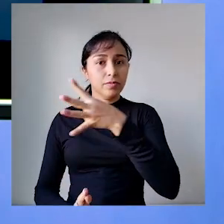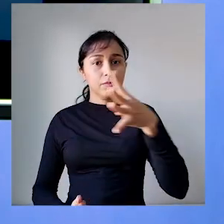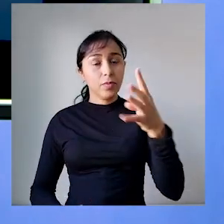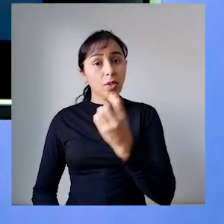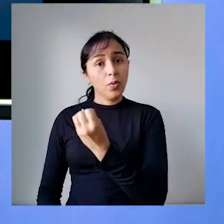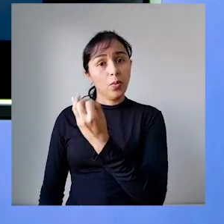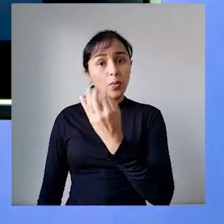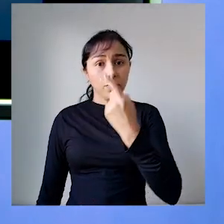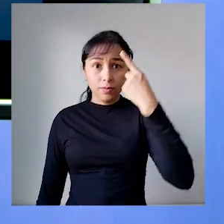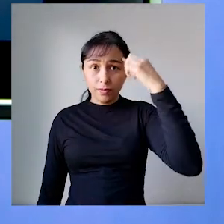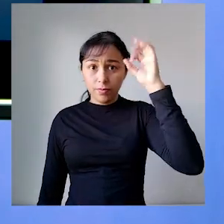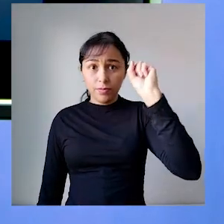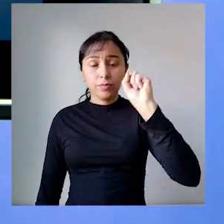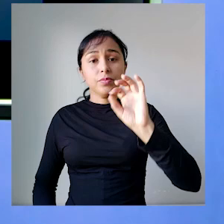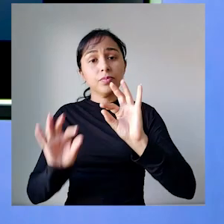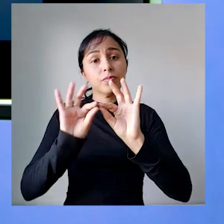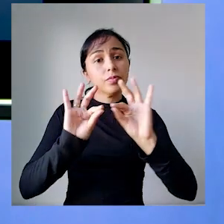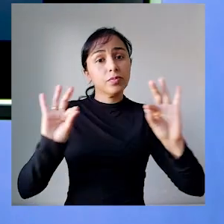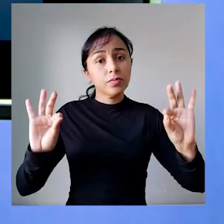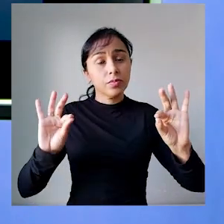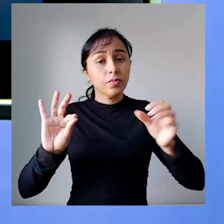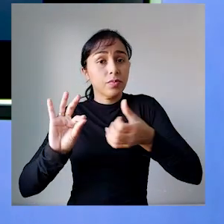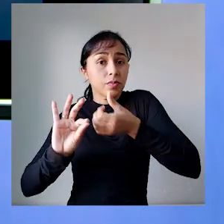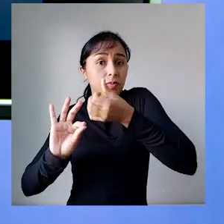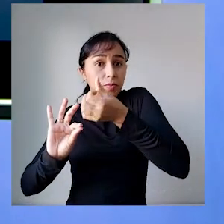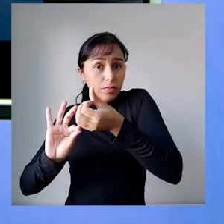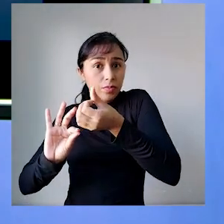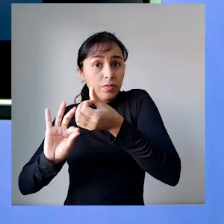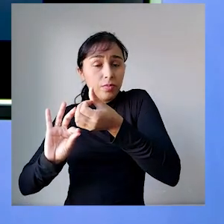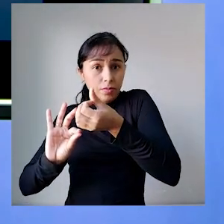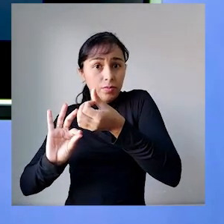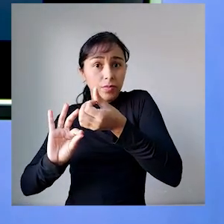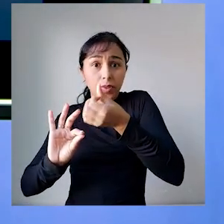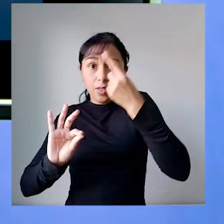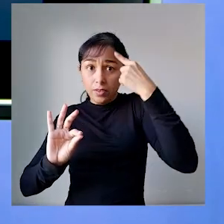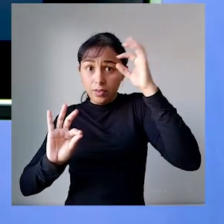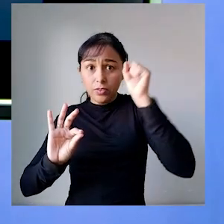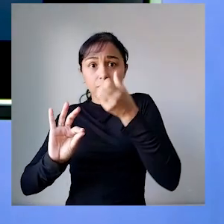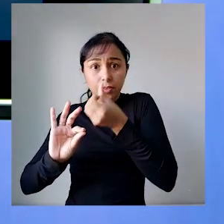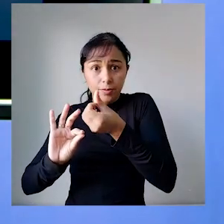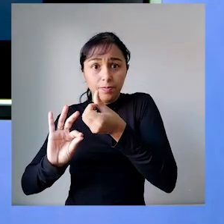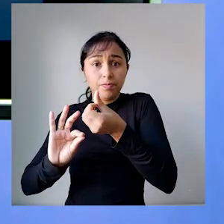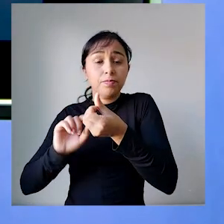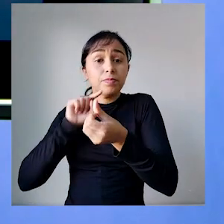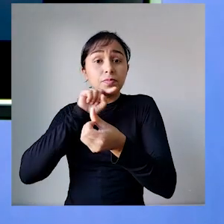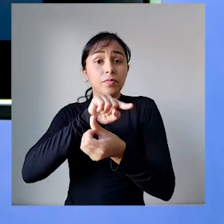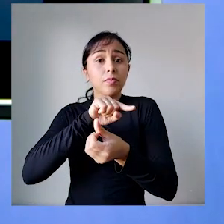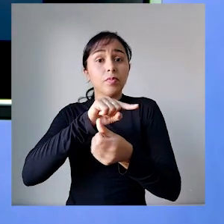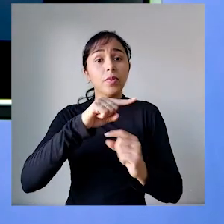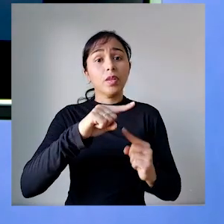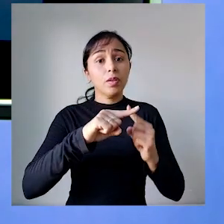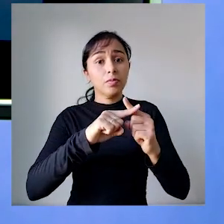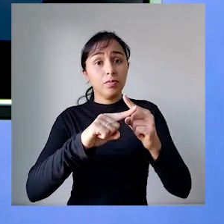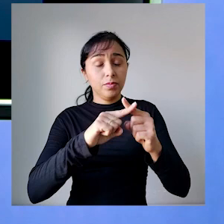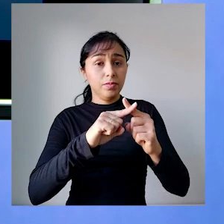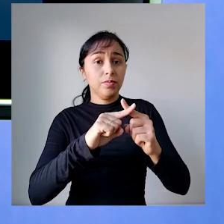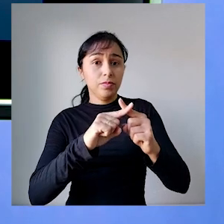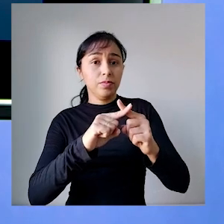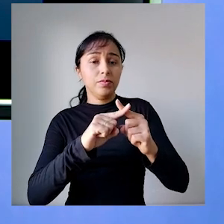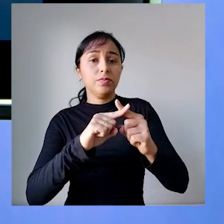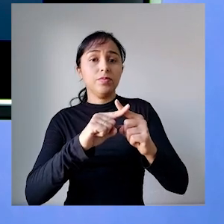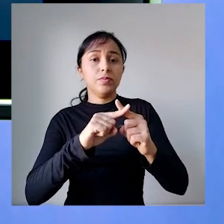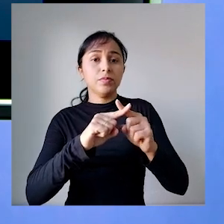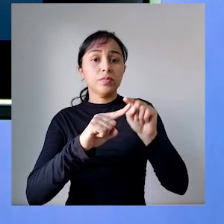viu, o 6 ele vai ficar em cima e cabe a gente decidir se vai ser o 8 ou se vai ser o 12 que vai para